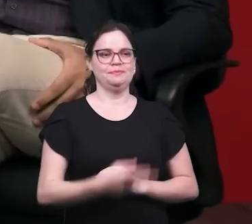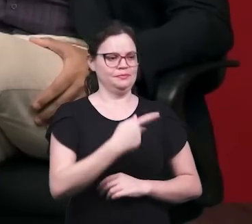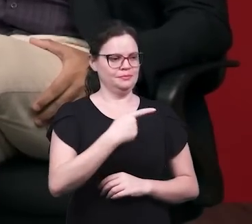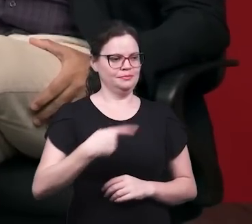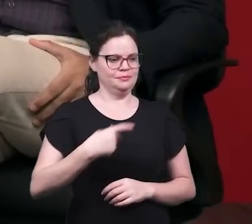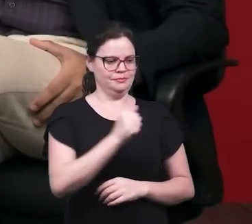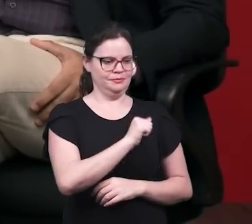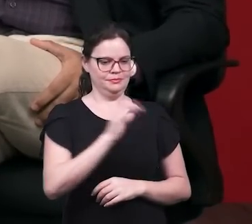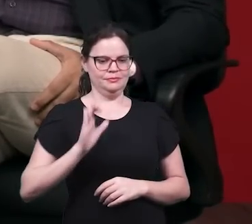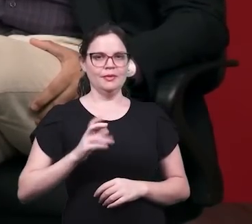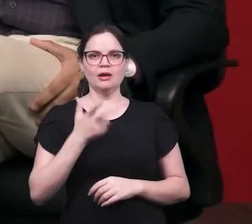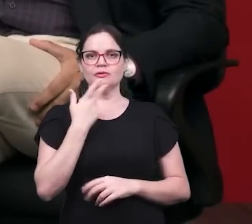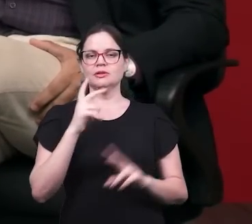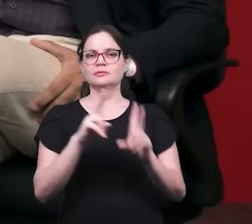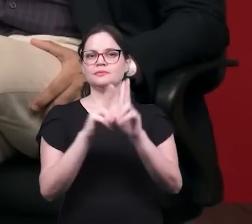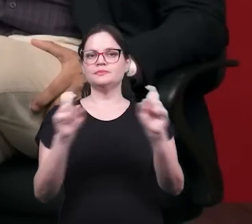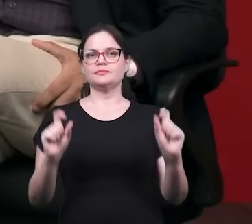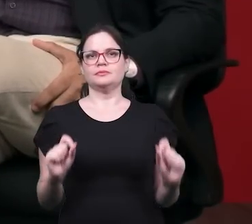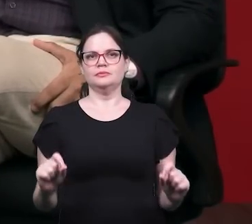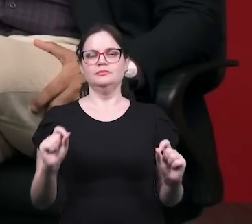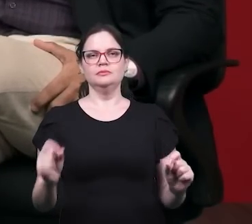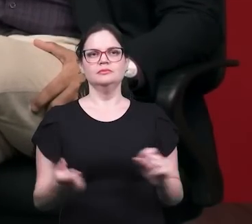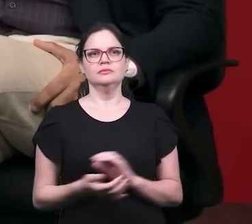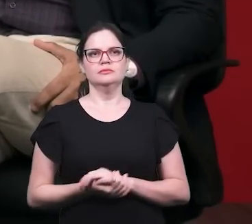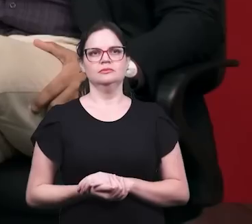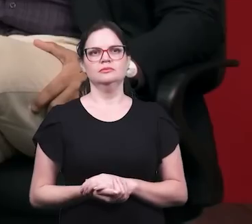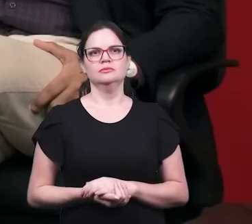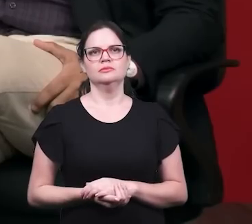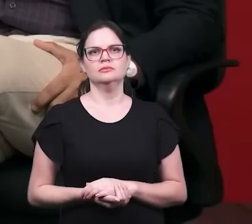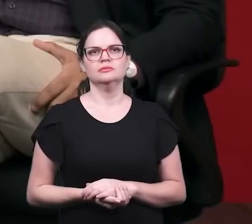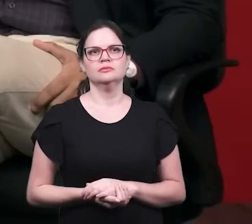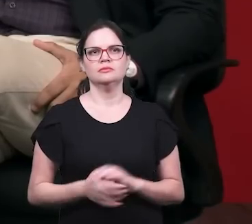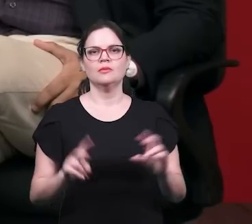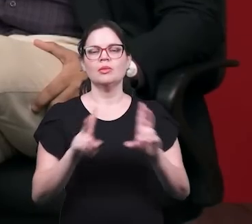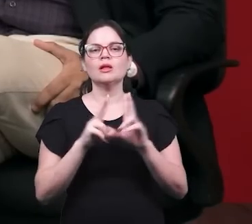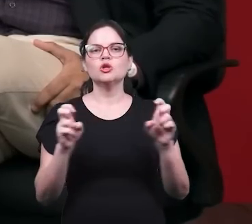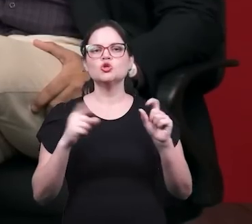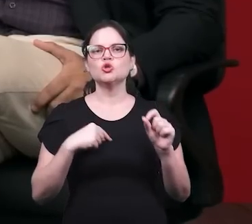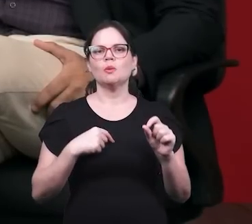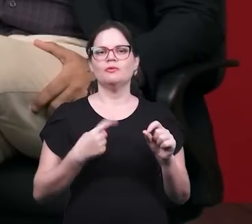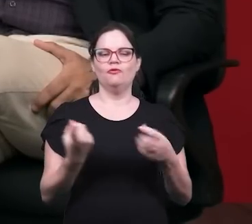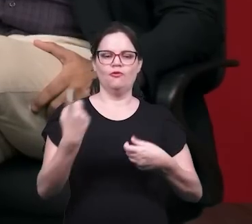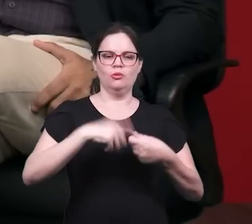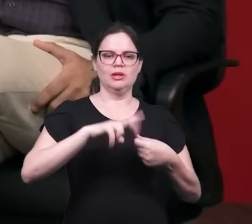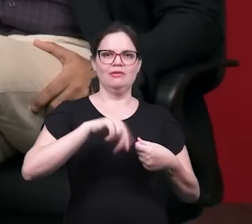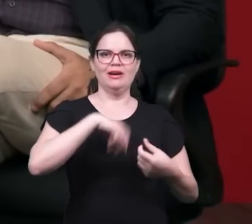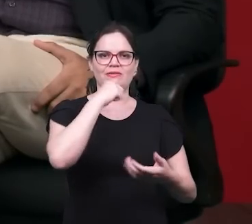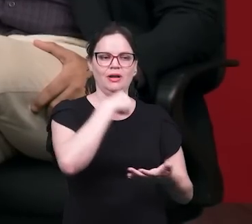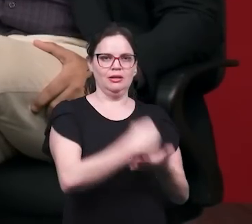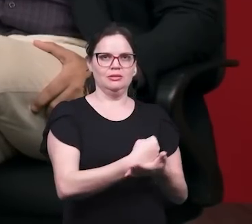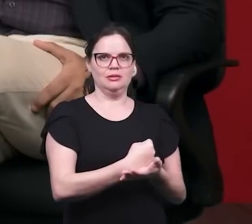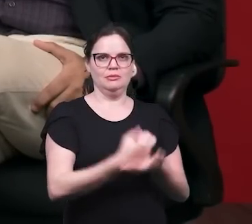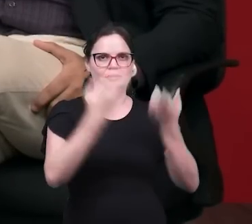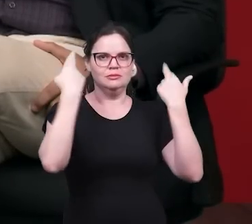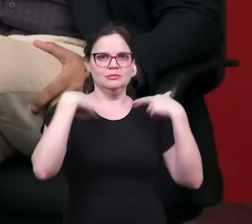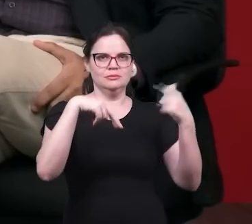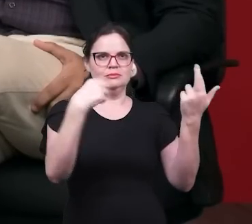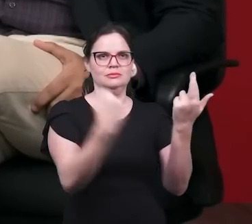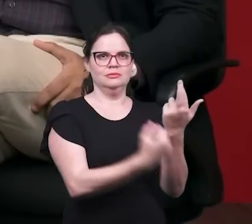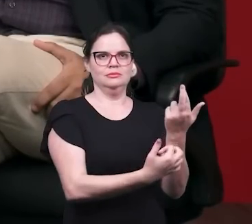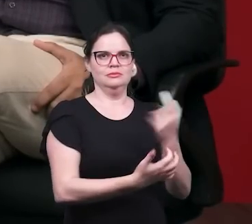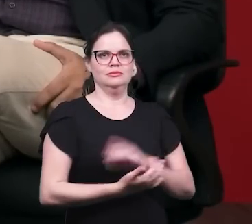Antônio Carlos falou aqui sobre vai restaurar o sacrifício, né? Vai